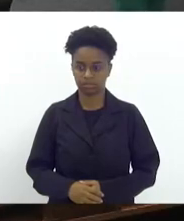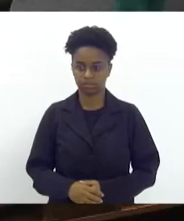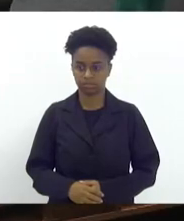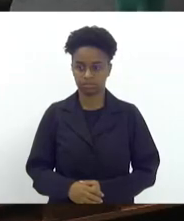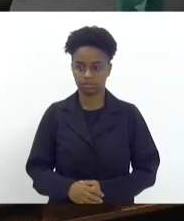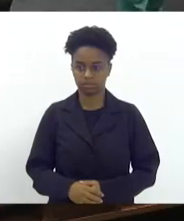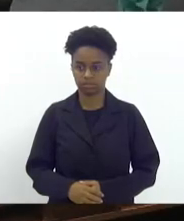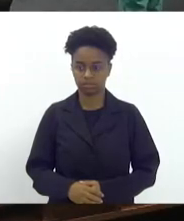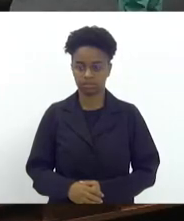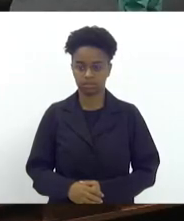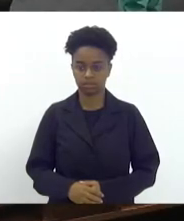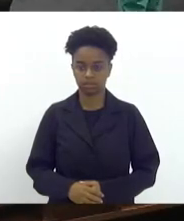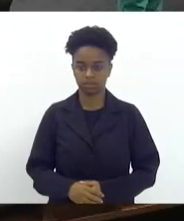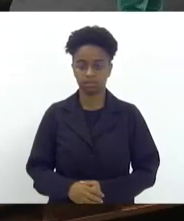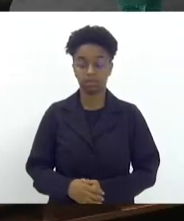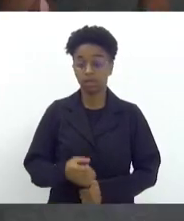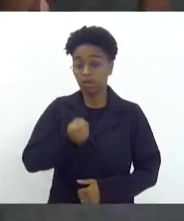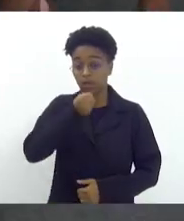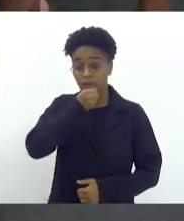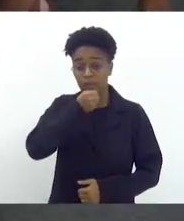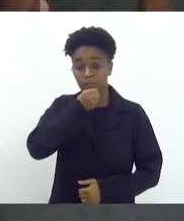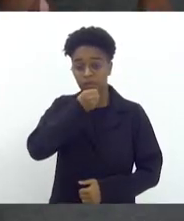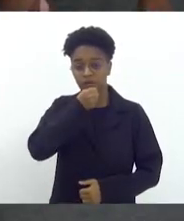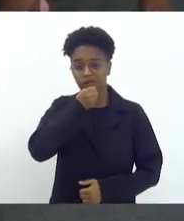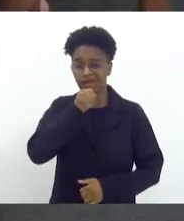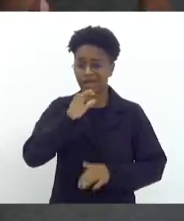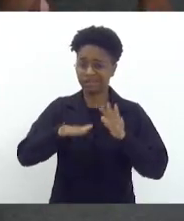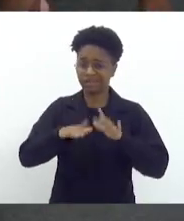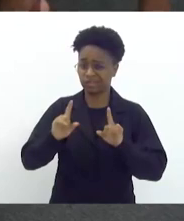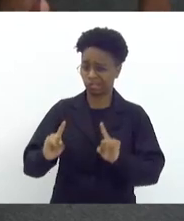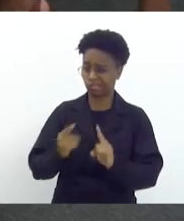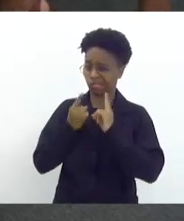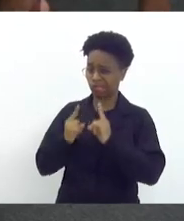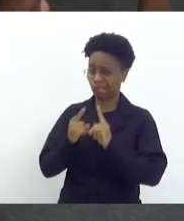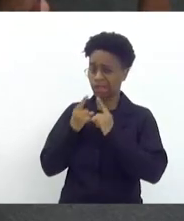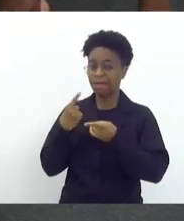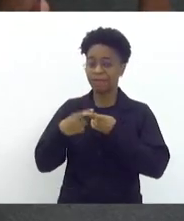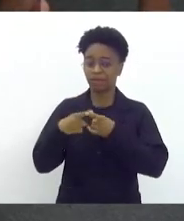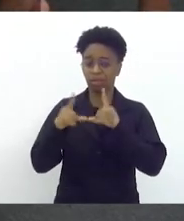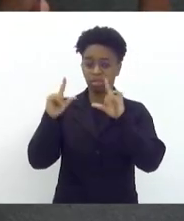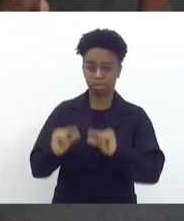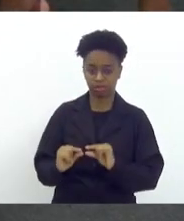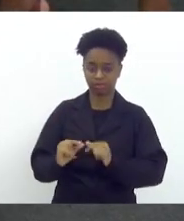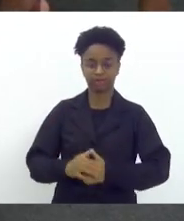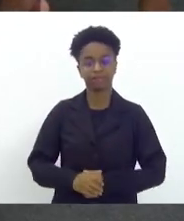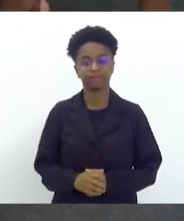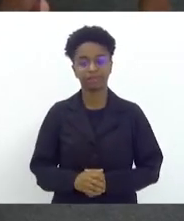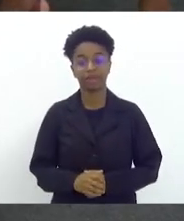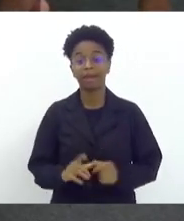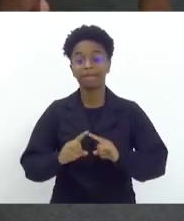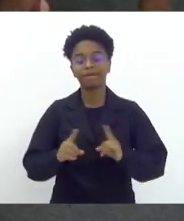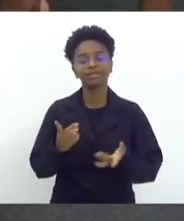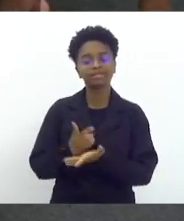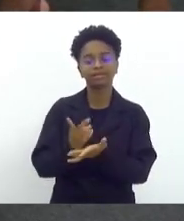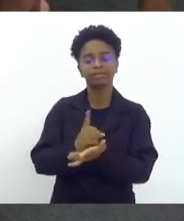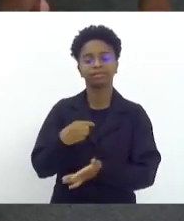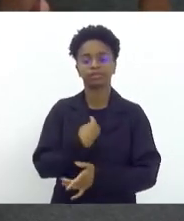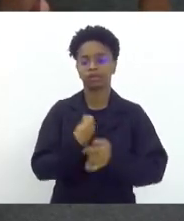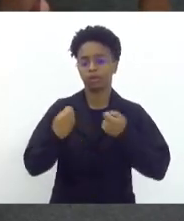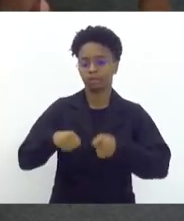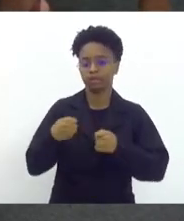esses microfones senhor presidente eles são contra nós acabou a bateria ali cada vez mais a gente precisa